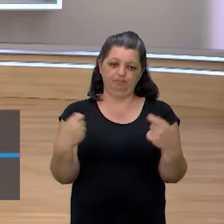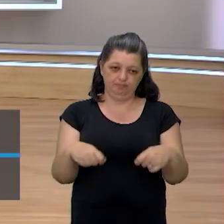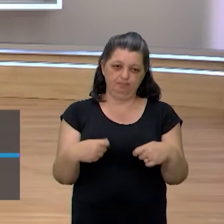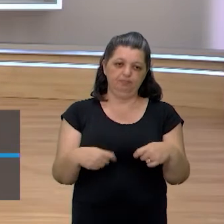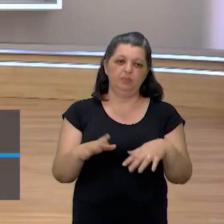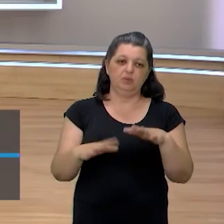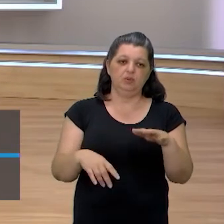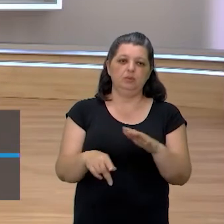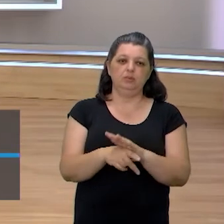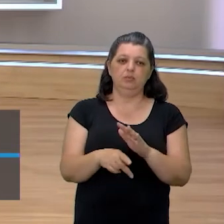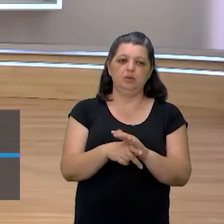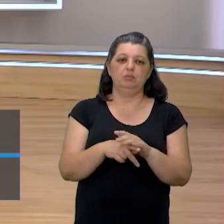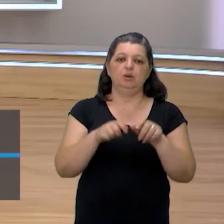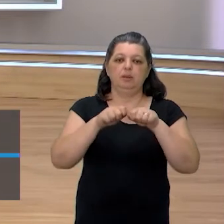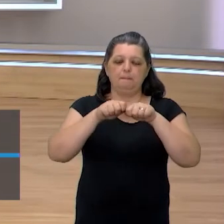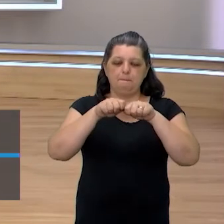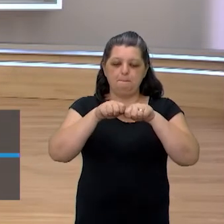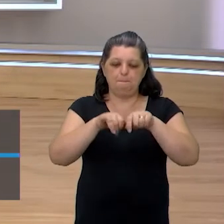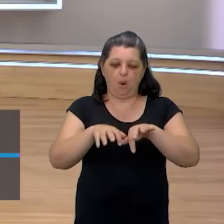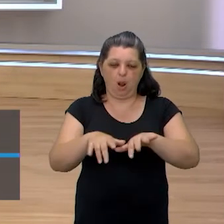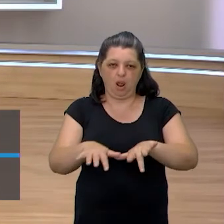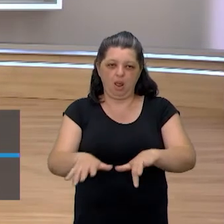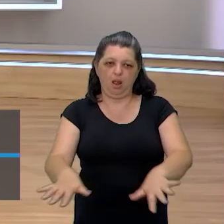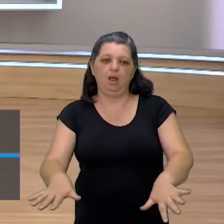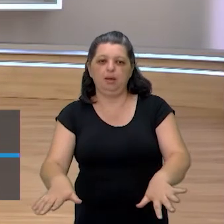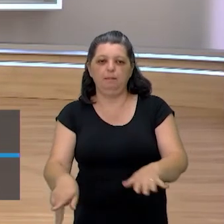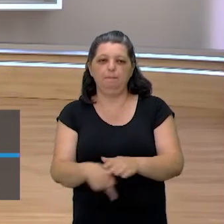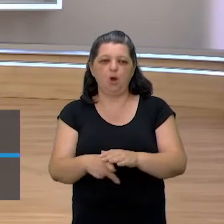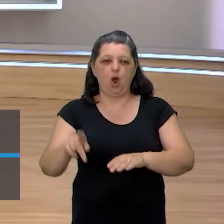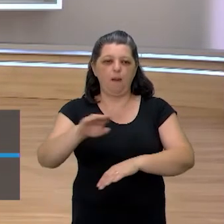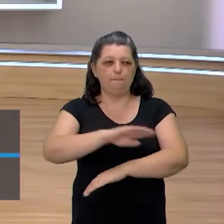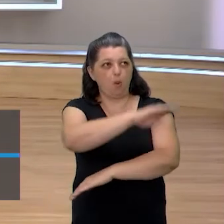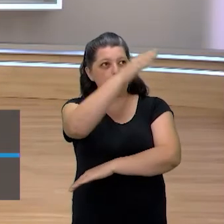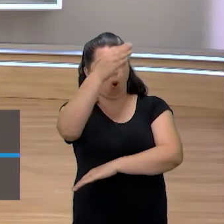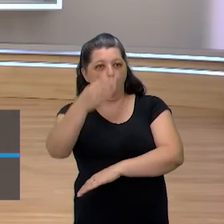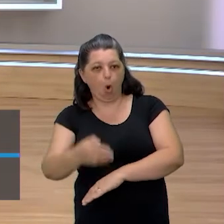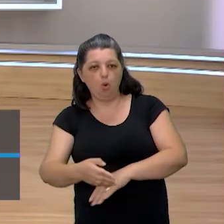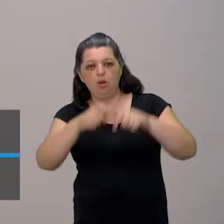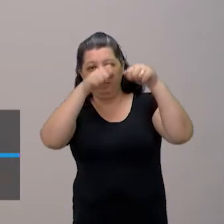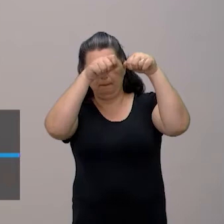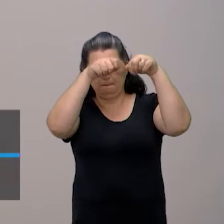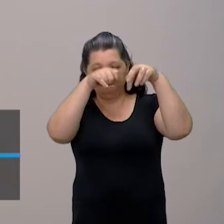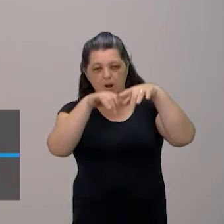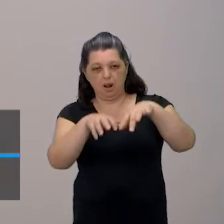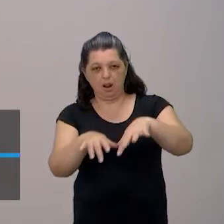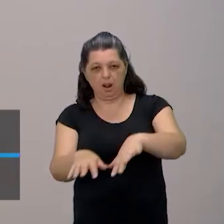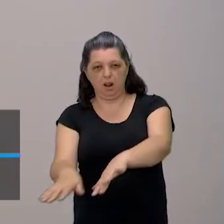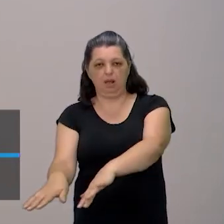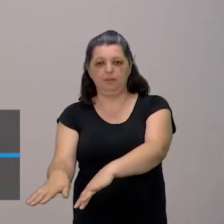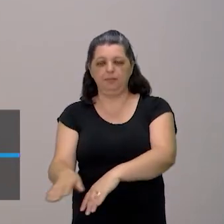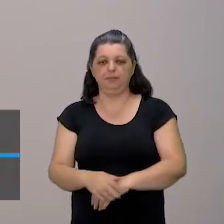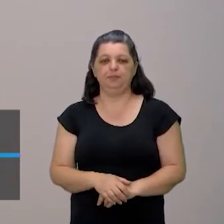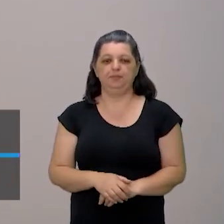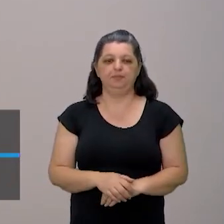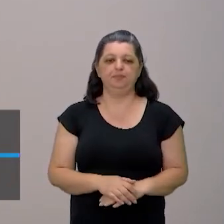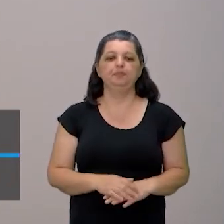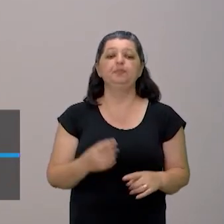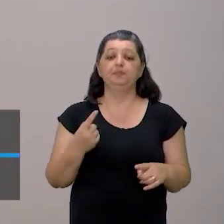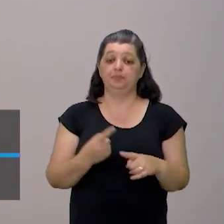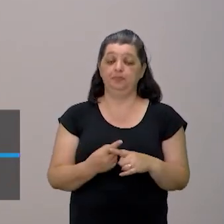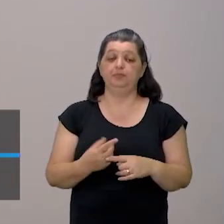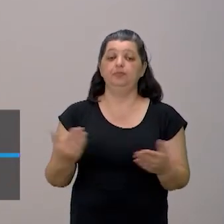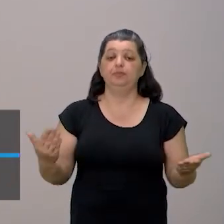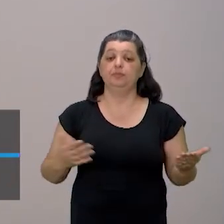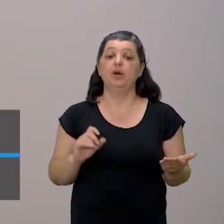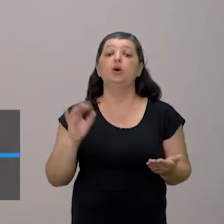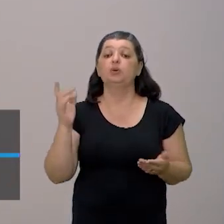o desmoronamento de morros. Sim. Né? Por isso então, que é a grande questão hoje, né, a questão do